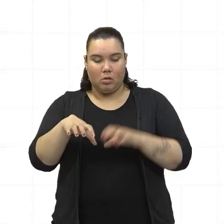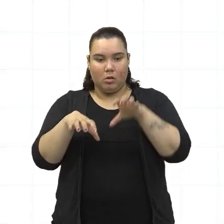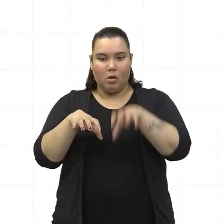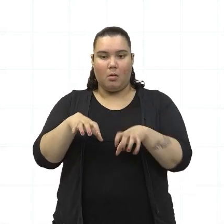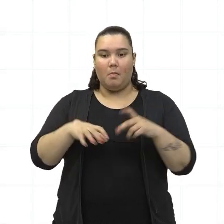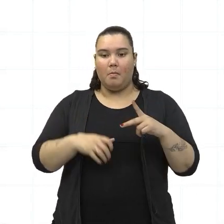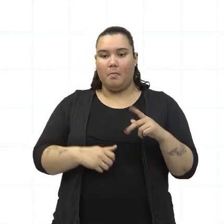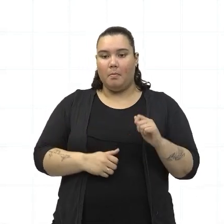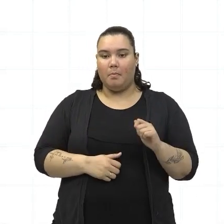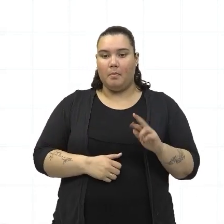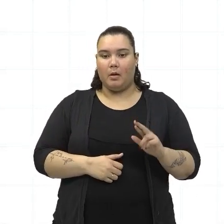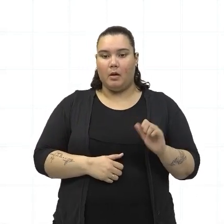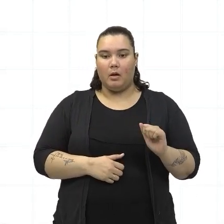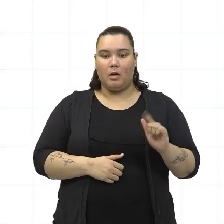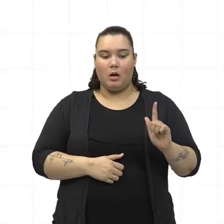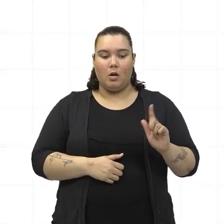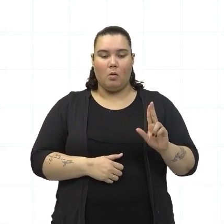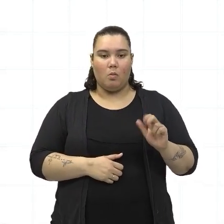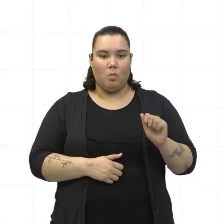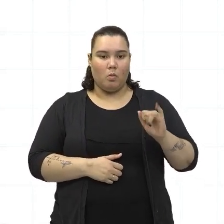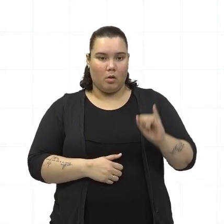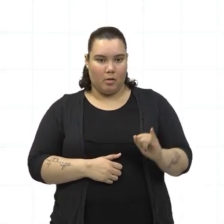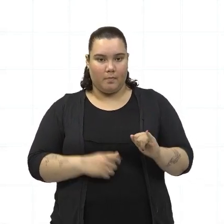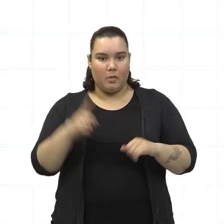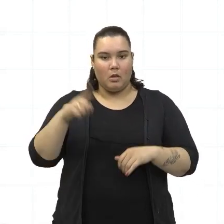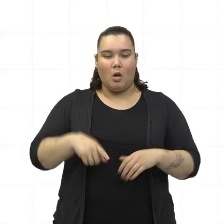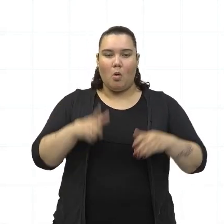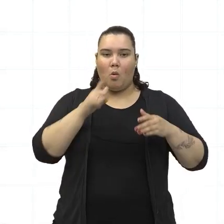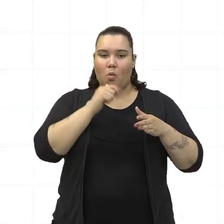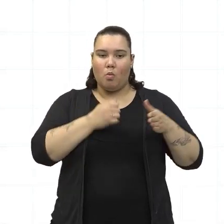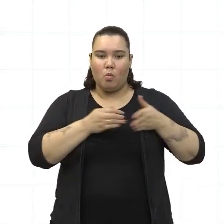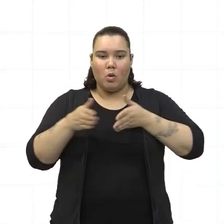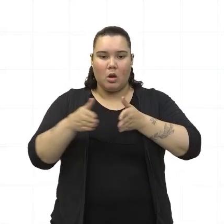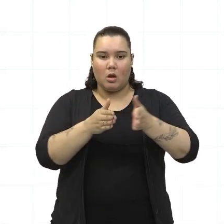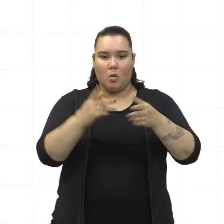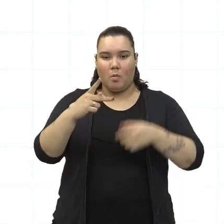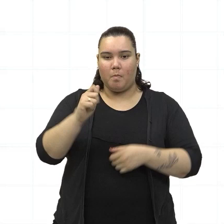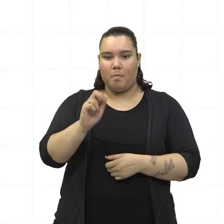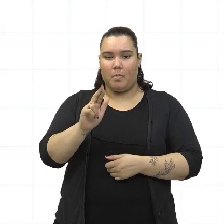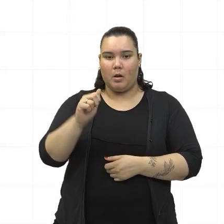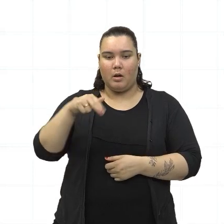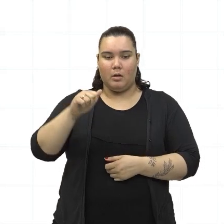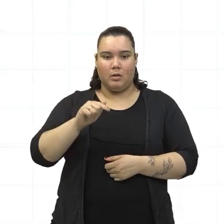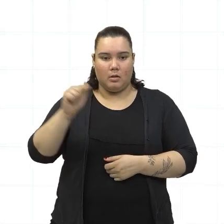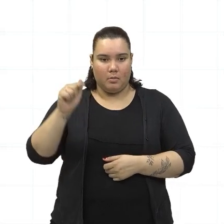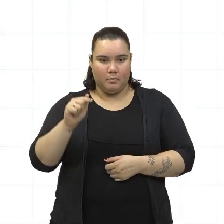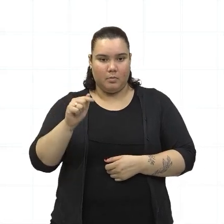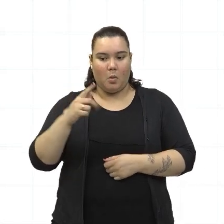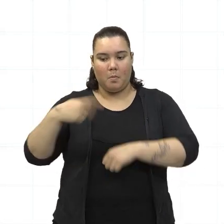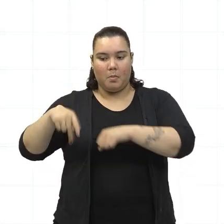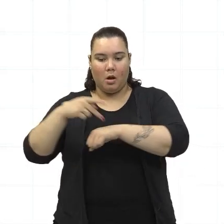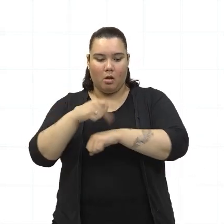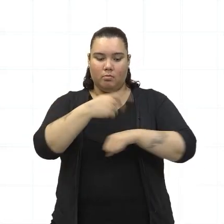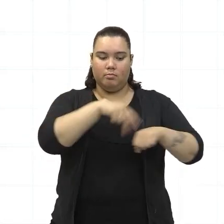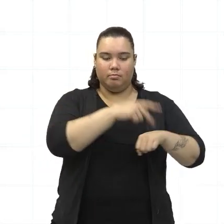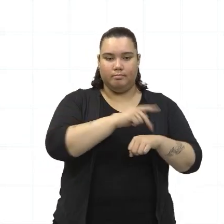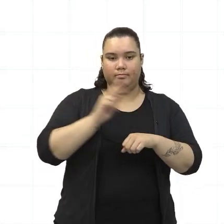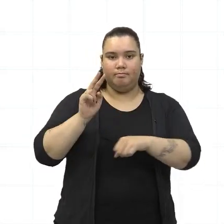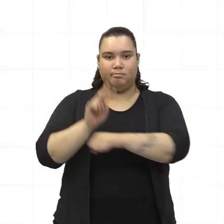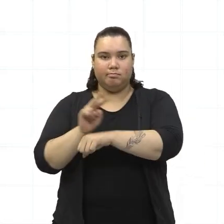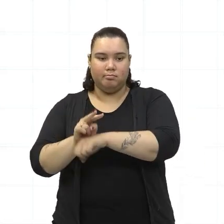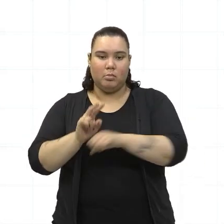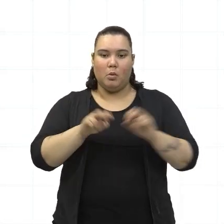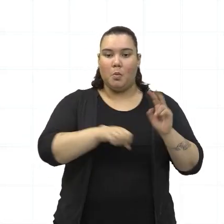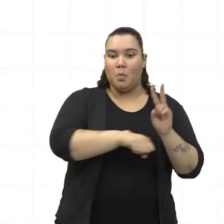certo? Ela está localizada ali no Rio Paraná e ela vai ser, né, tem a sua manutenção feita pelos dois países. Por isso que a gente chama aí de uma